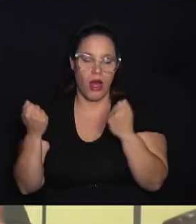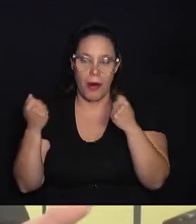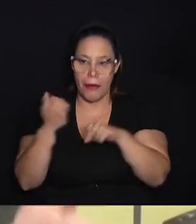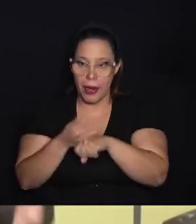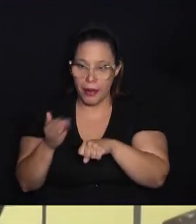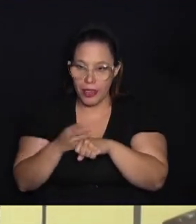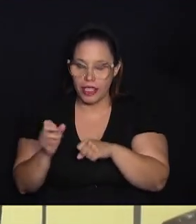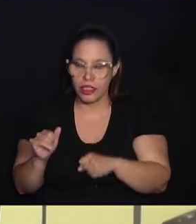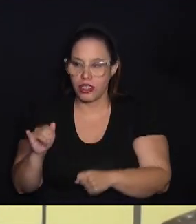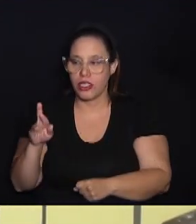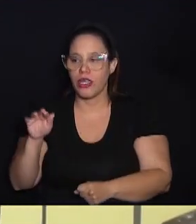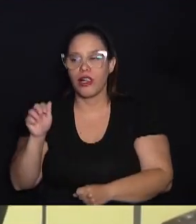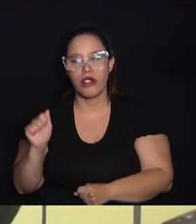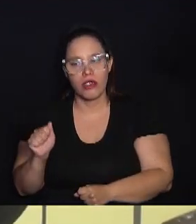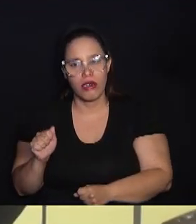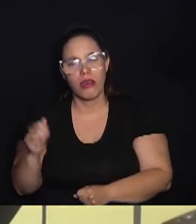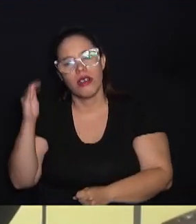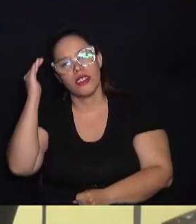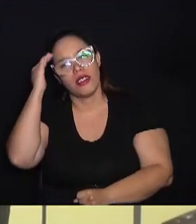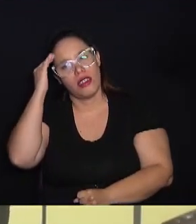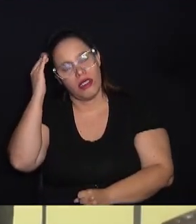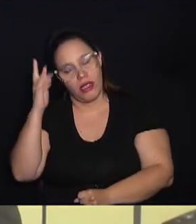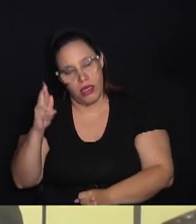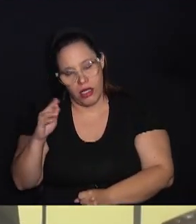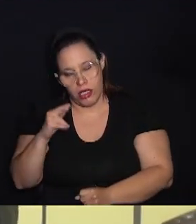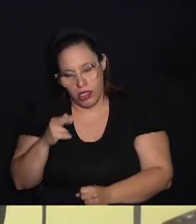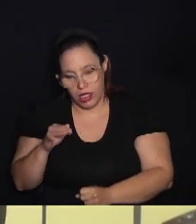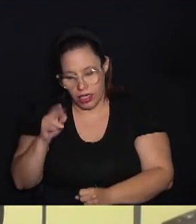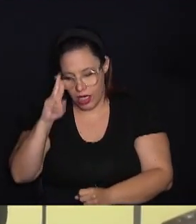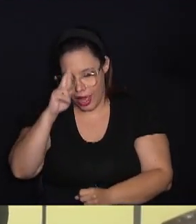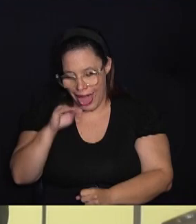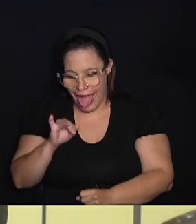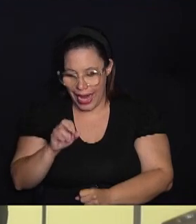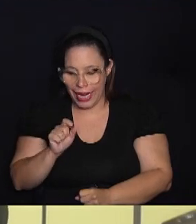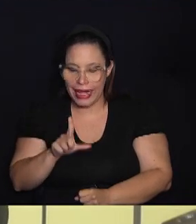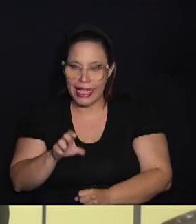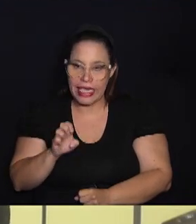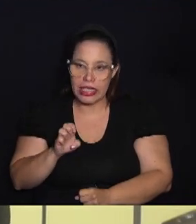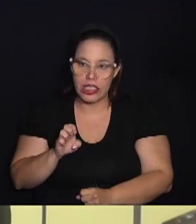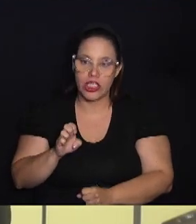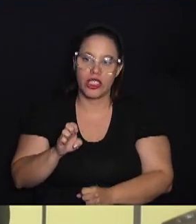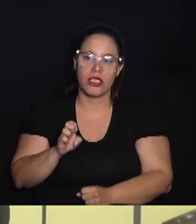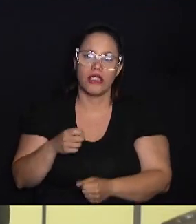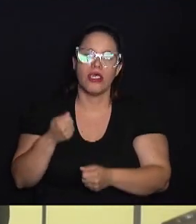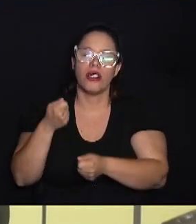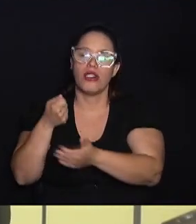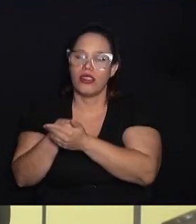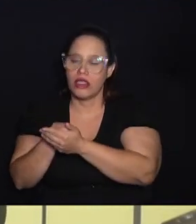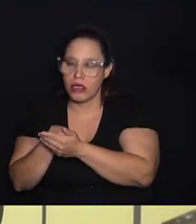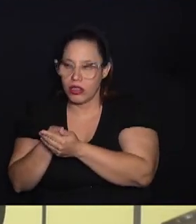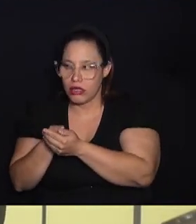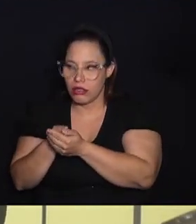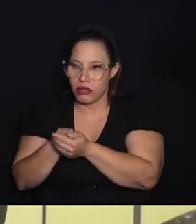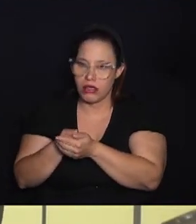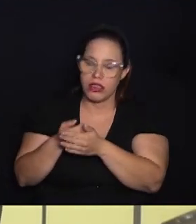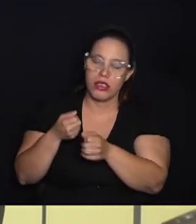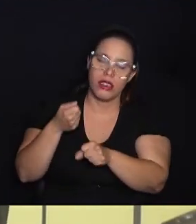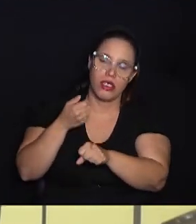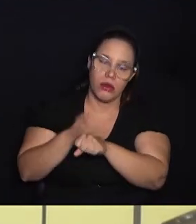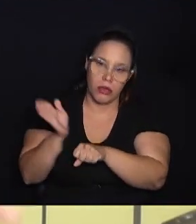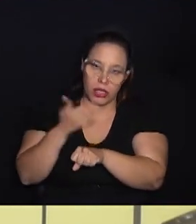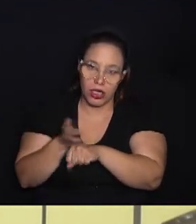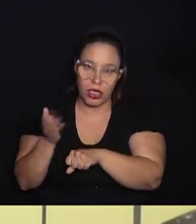Então não é por aí a gente tem que entender a rotina realidade né e ir propondo coisas em que à medida que a pessoa vá praticando e